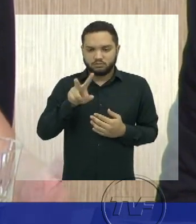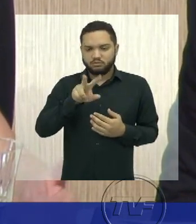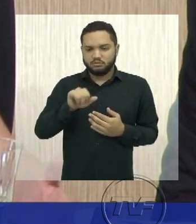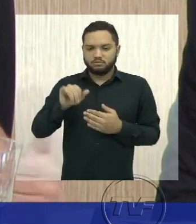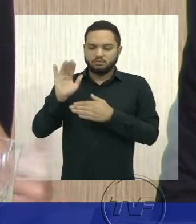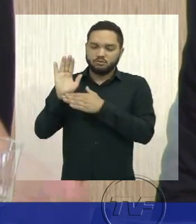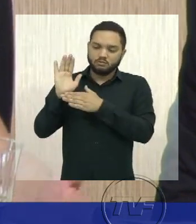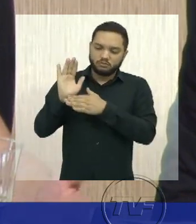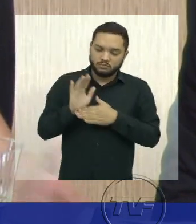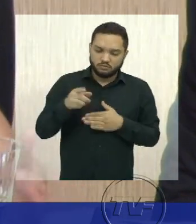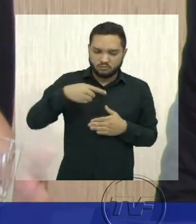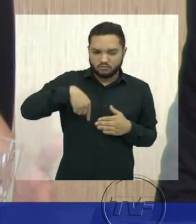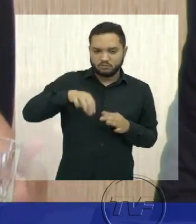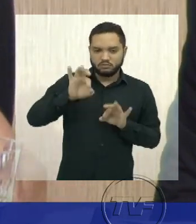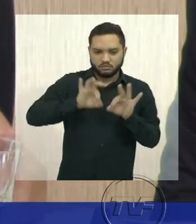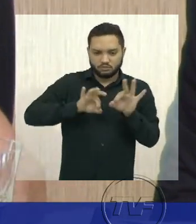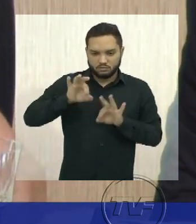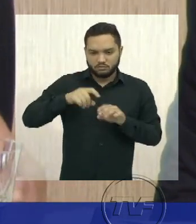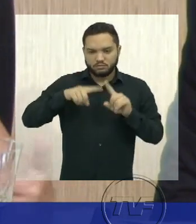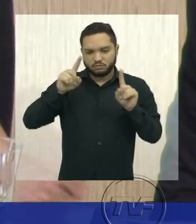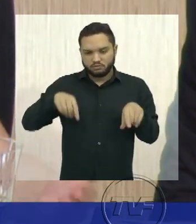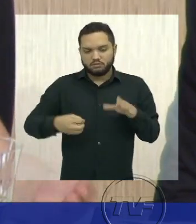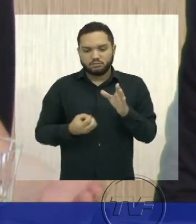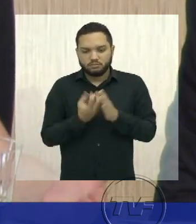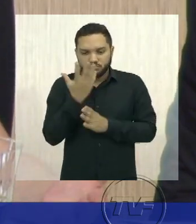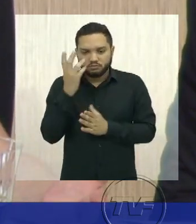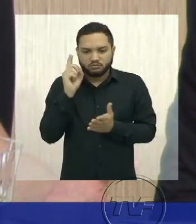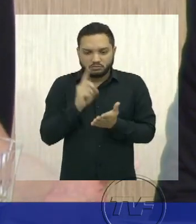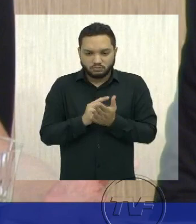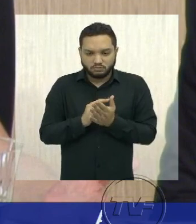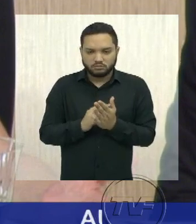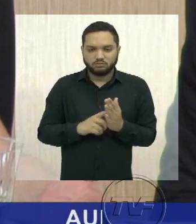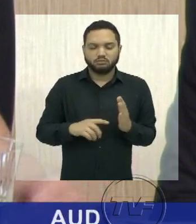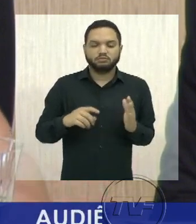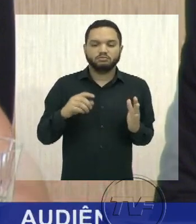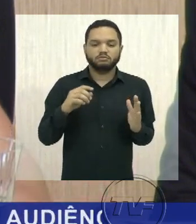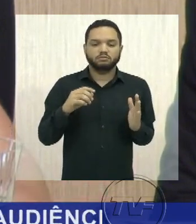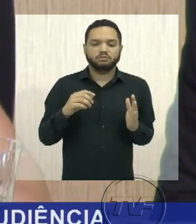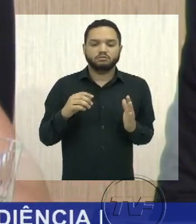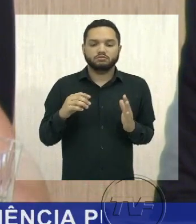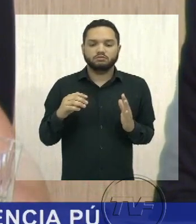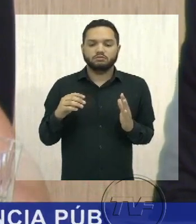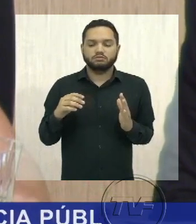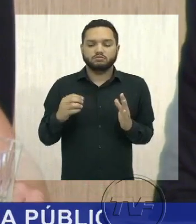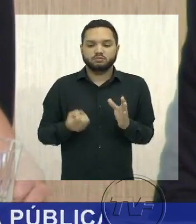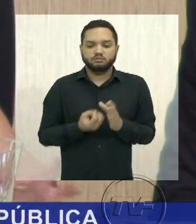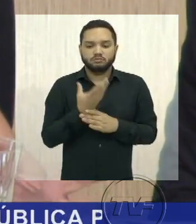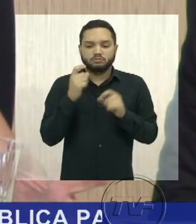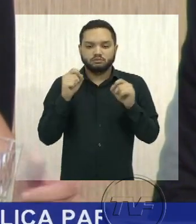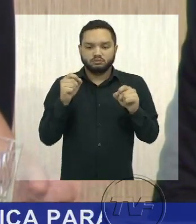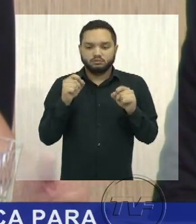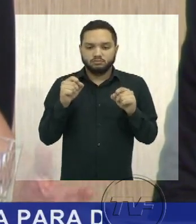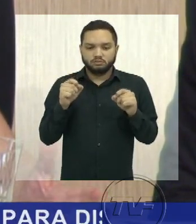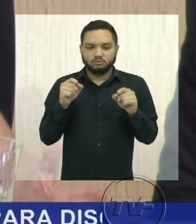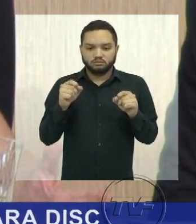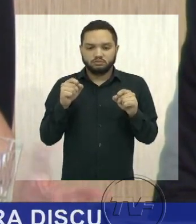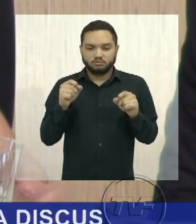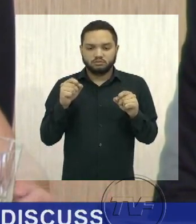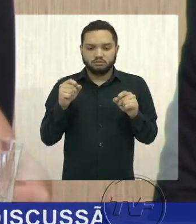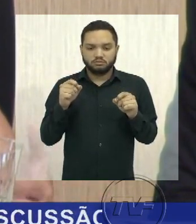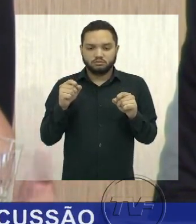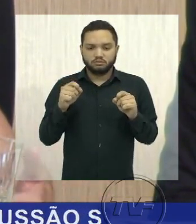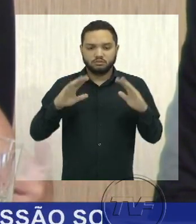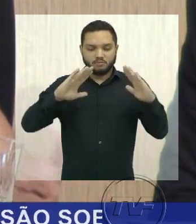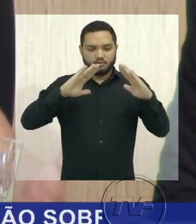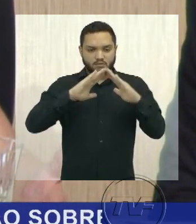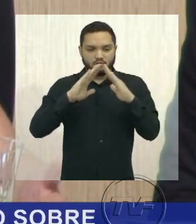ajudar a não só projetar, mas fazer a implantação, principalmente de residências, de residências de baixa renda. Então,